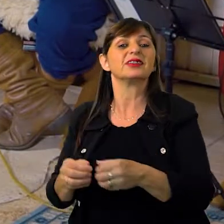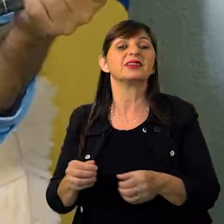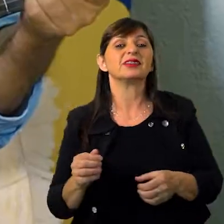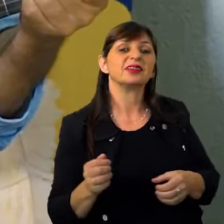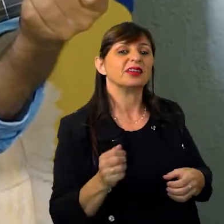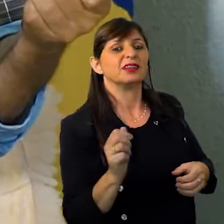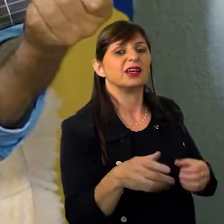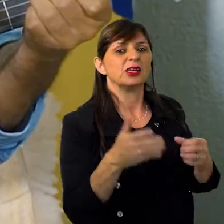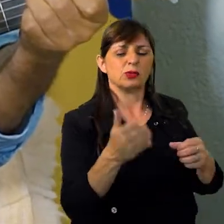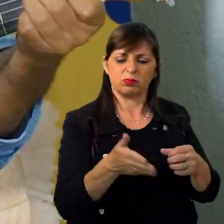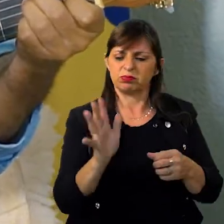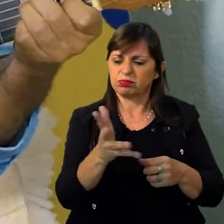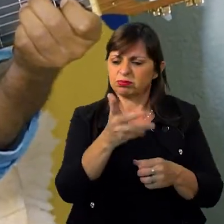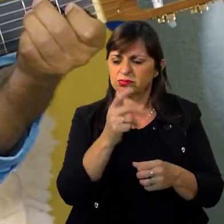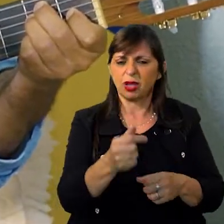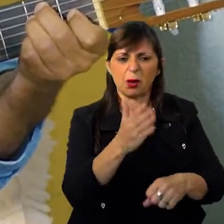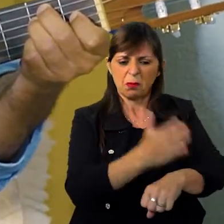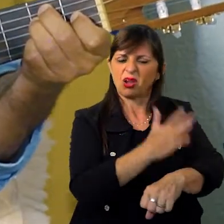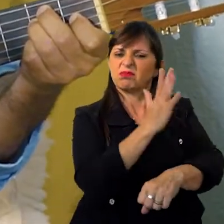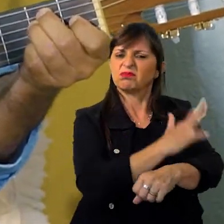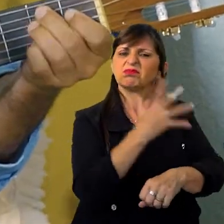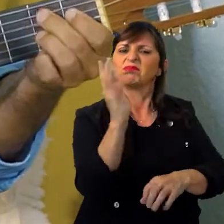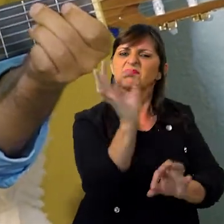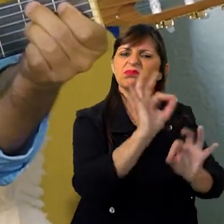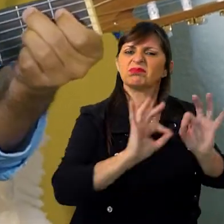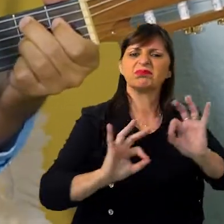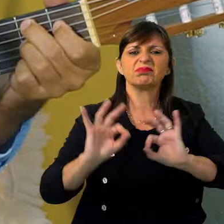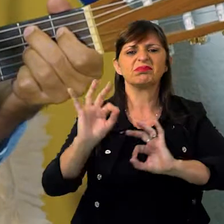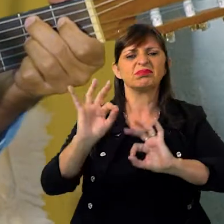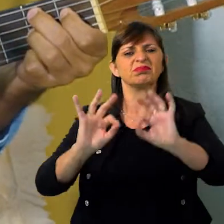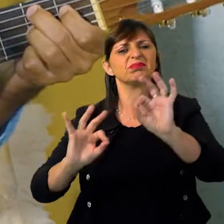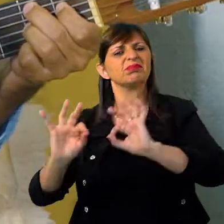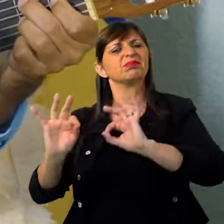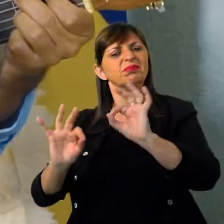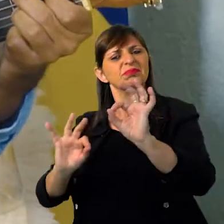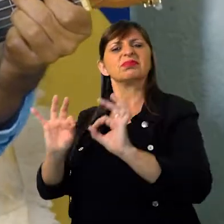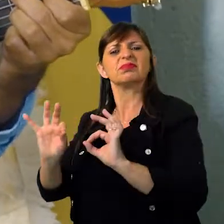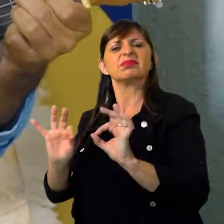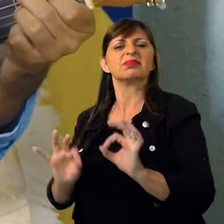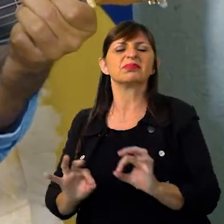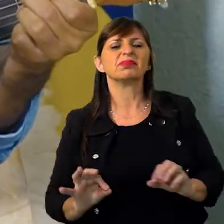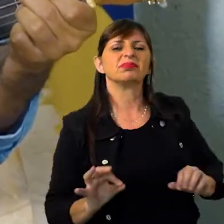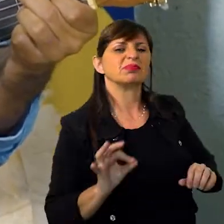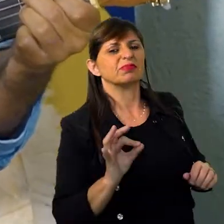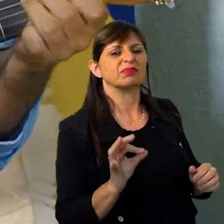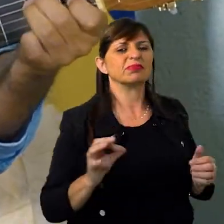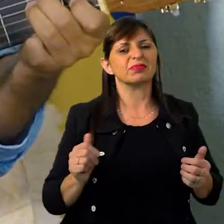ruapehu nada por causa dele o papai todo